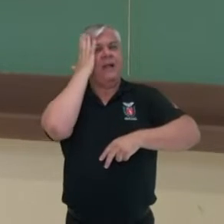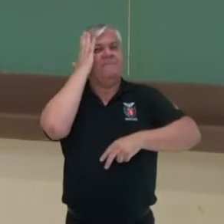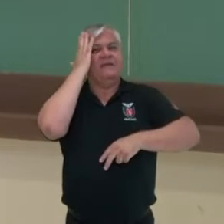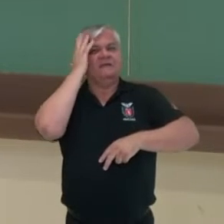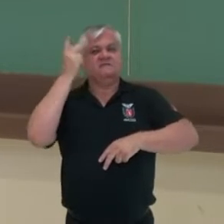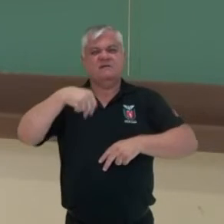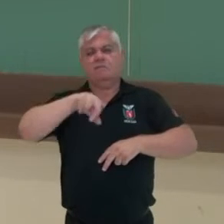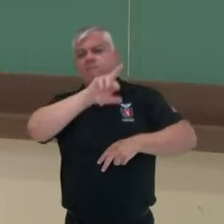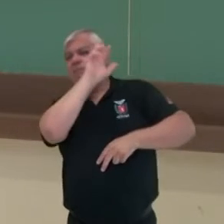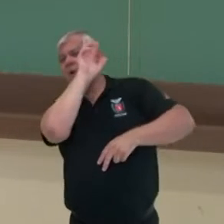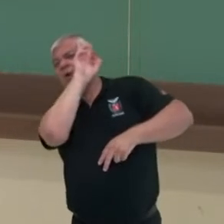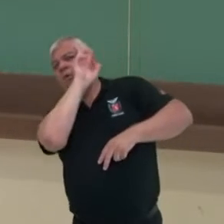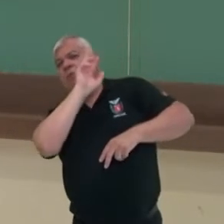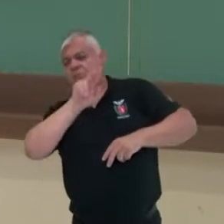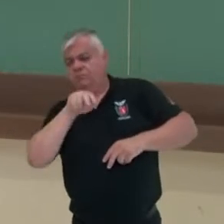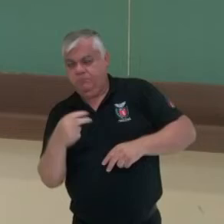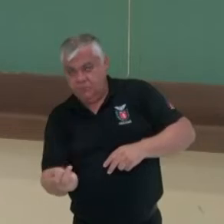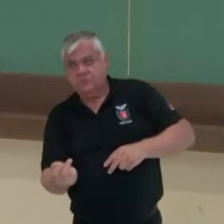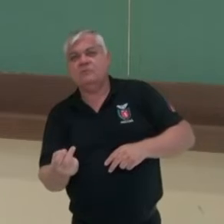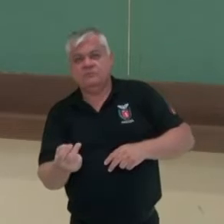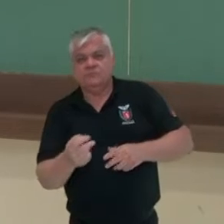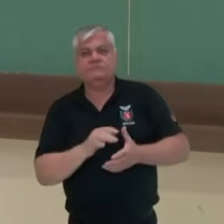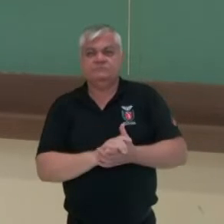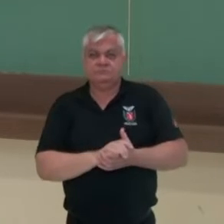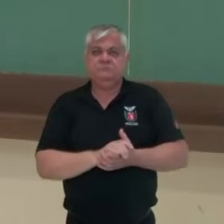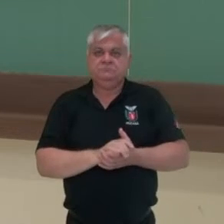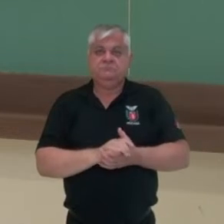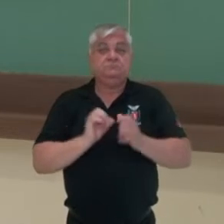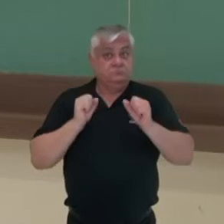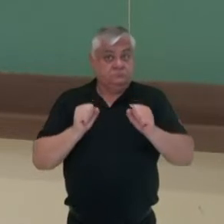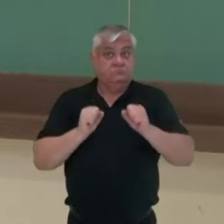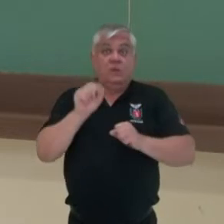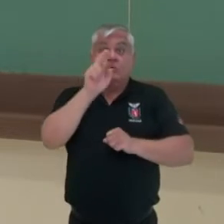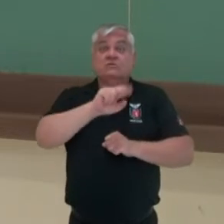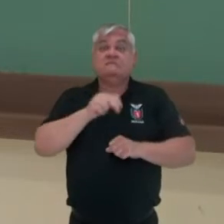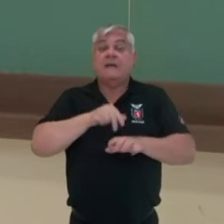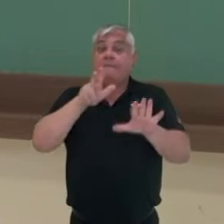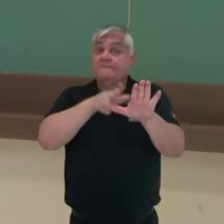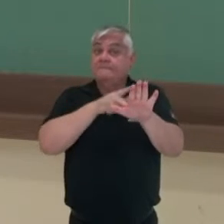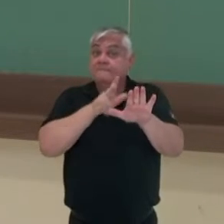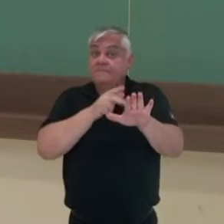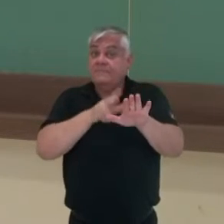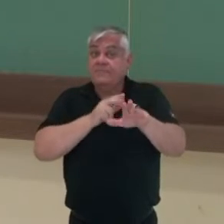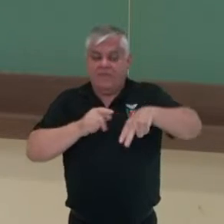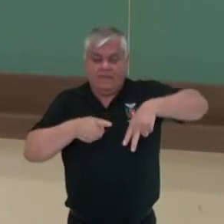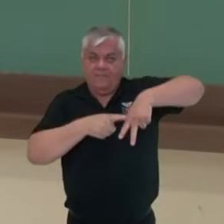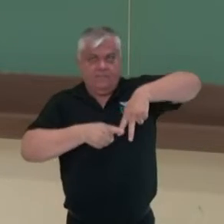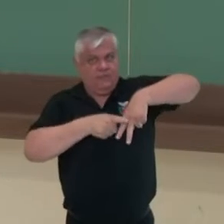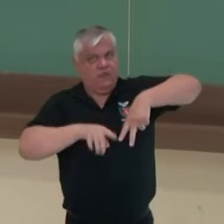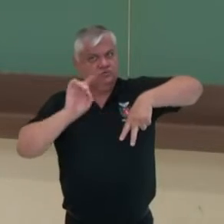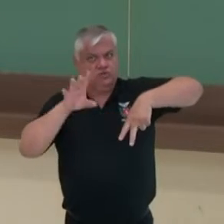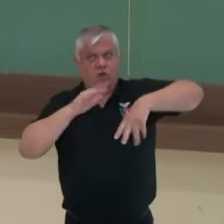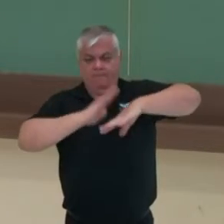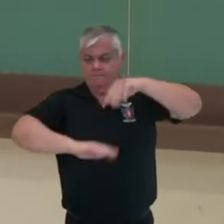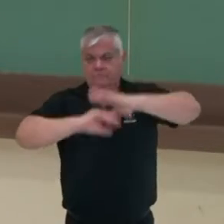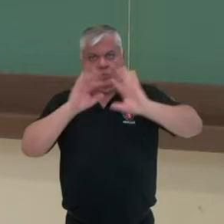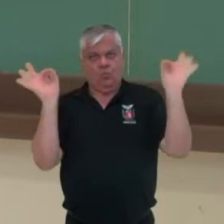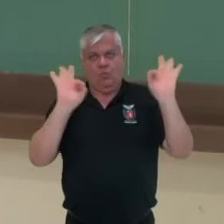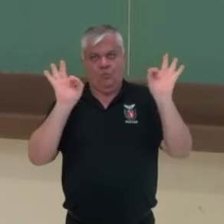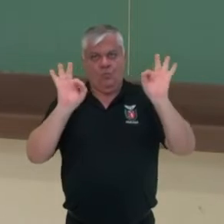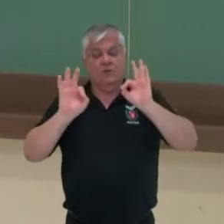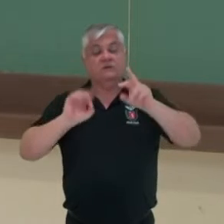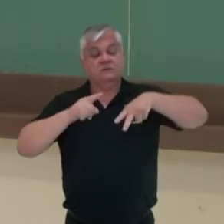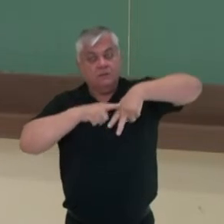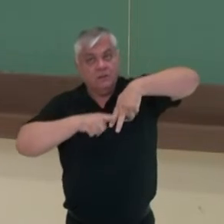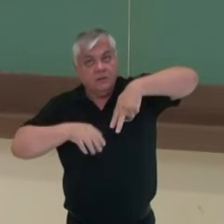pense, utilizava golpes no tronco e na cabeça, só podia utilizar os pés e as pernas. Então eram golpes muito fortes e violentos,